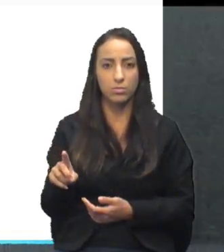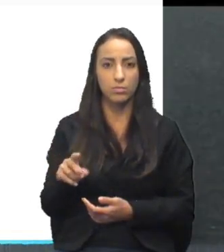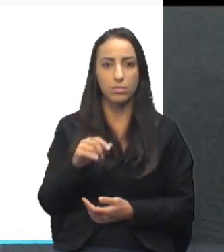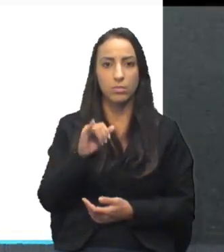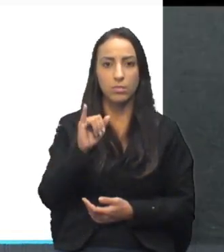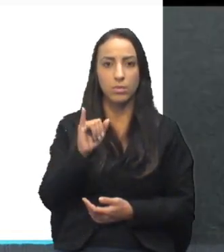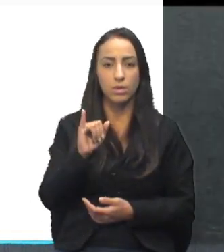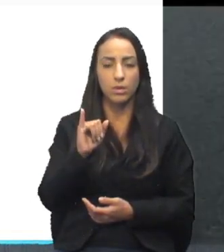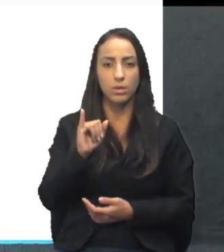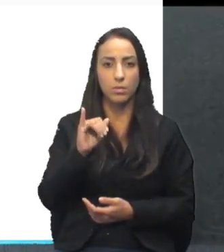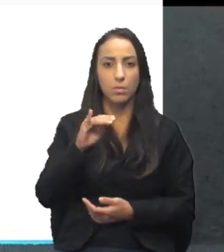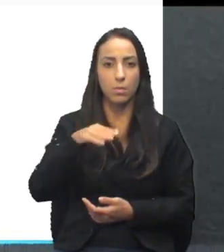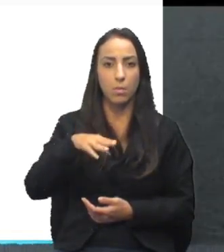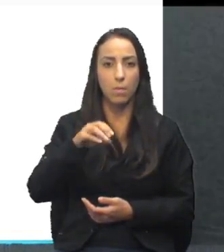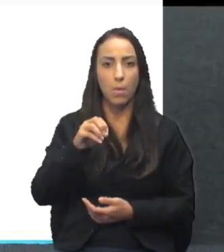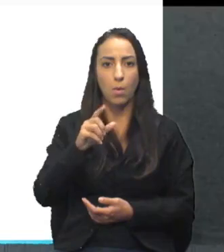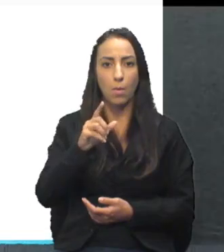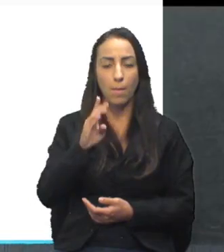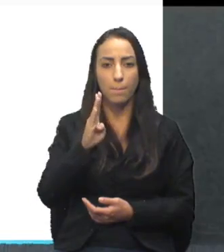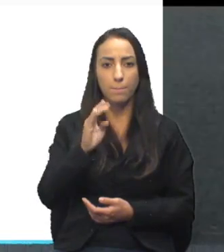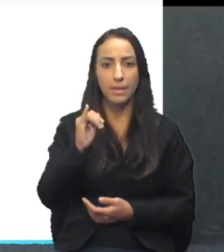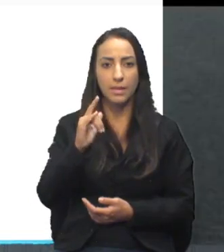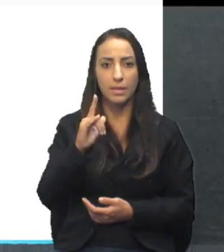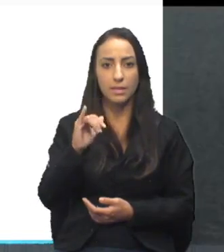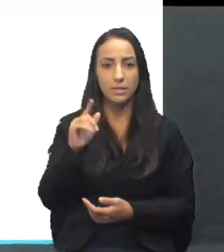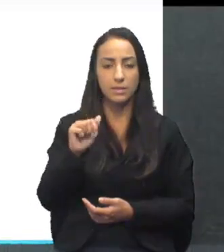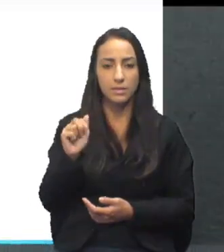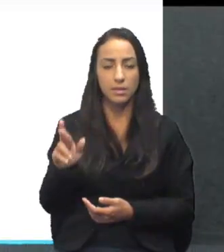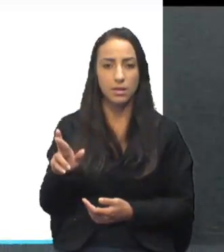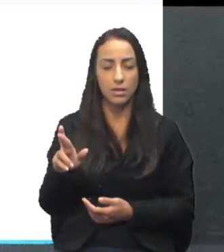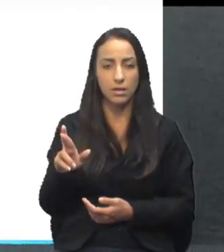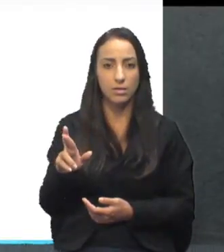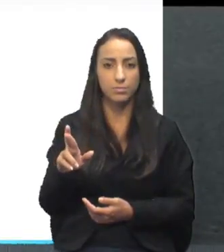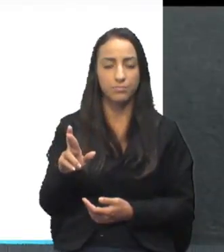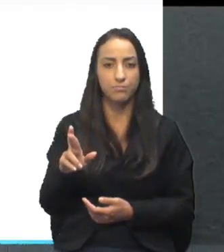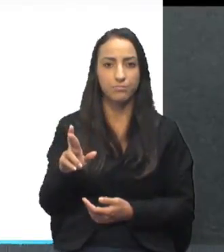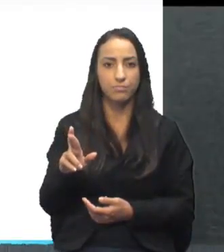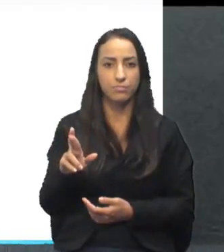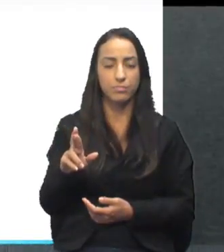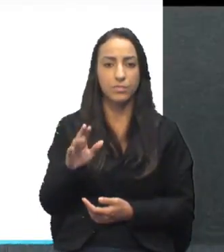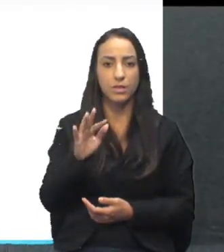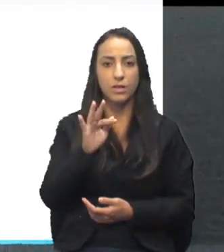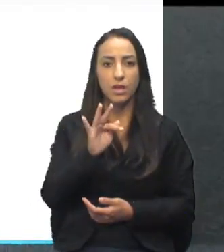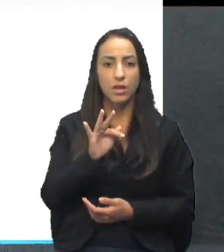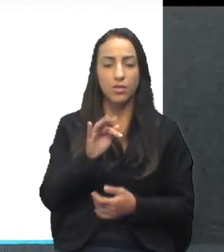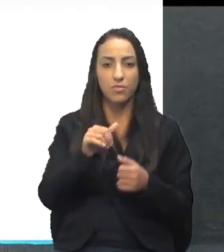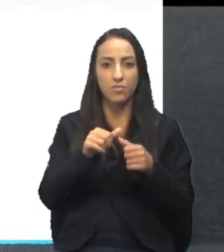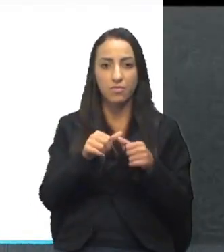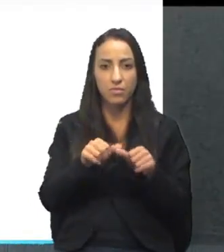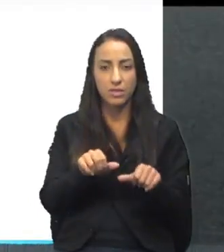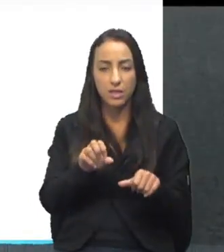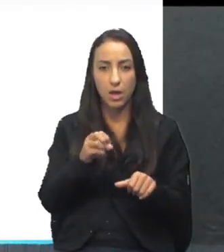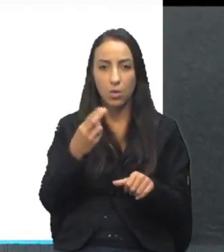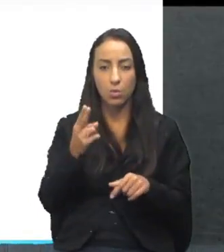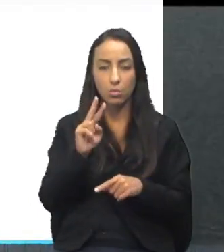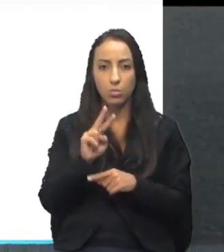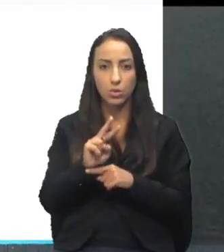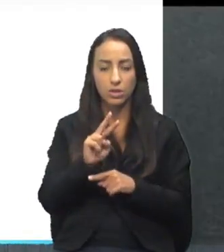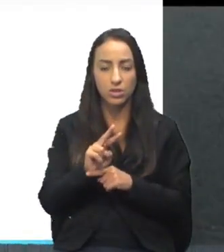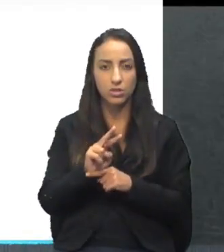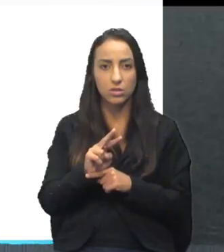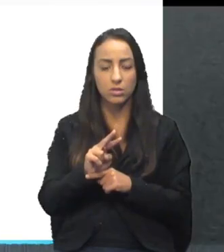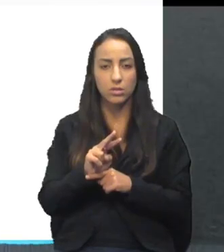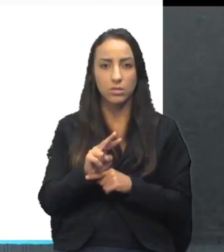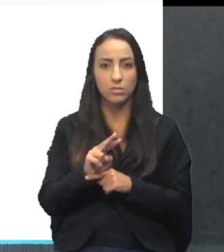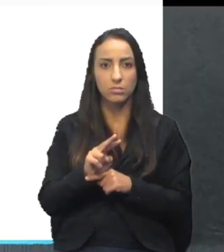uma região quando necessário, fixar e proteger lesões ou feridas,